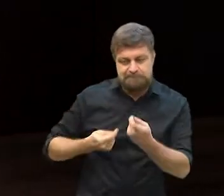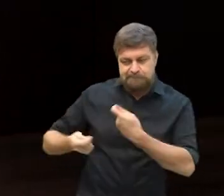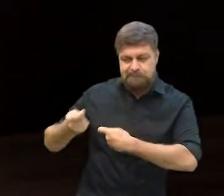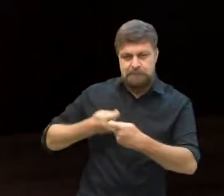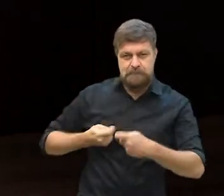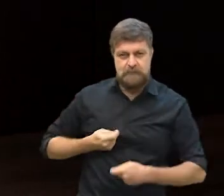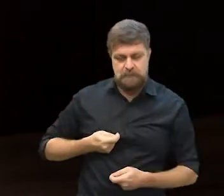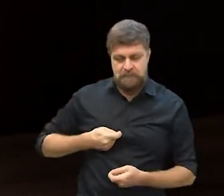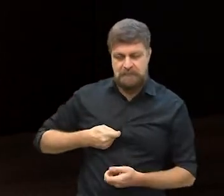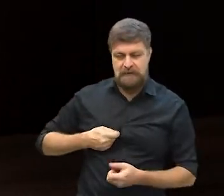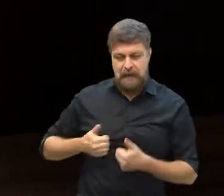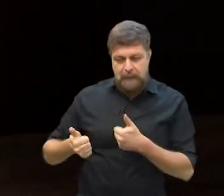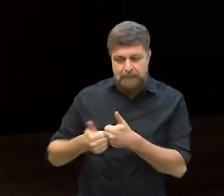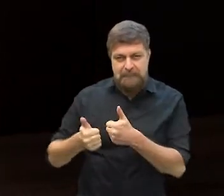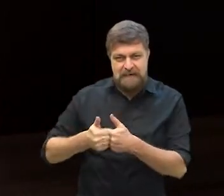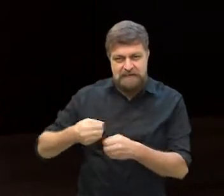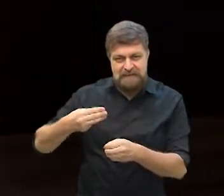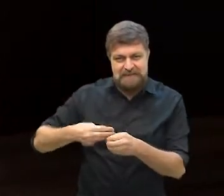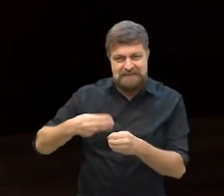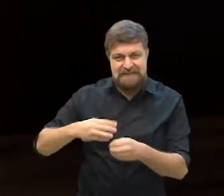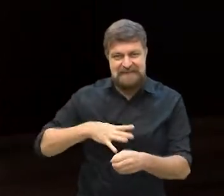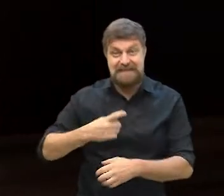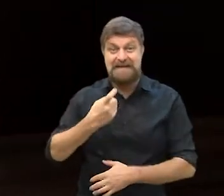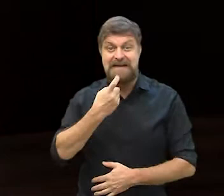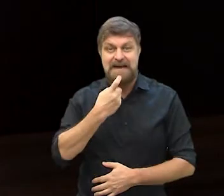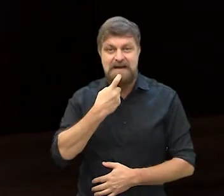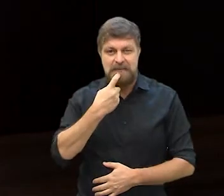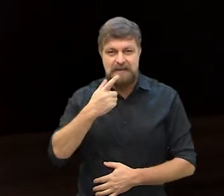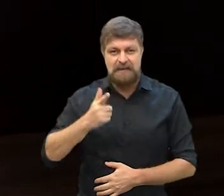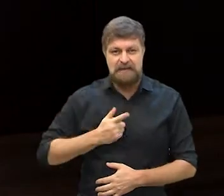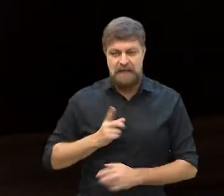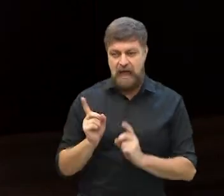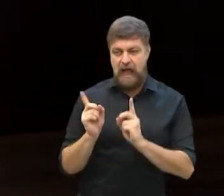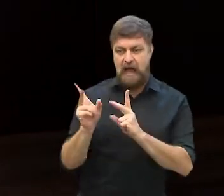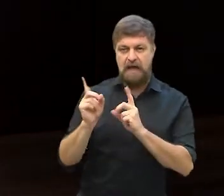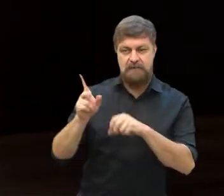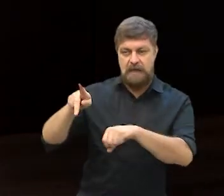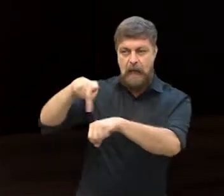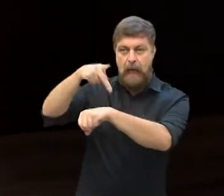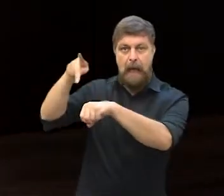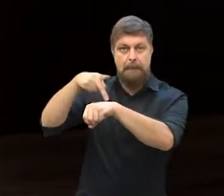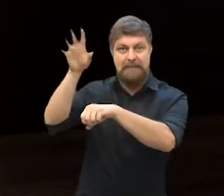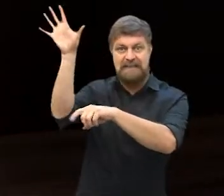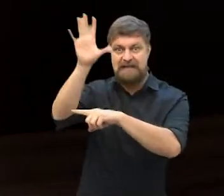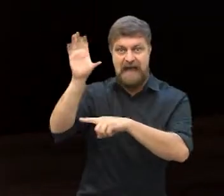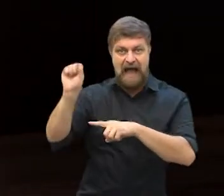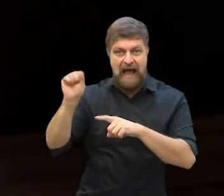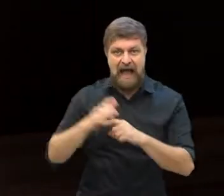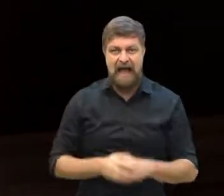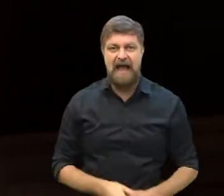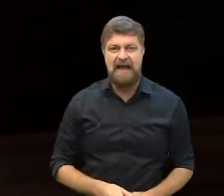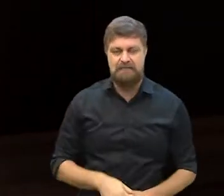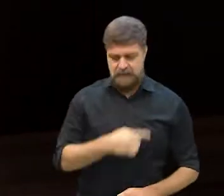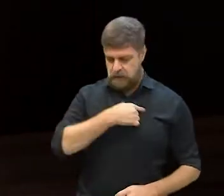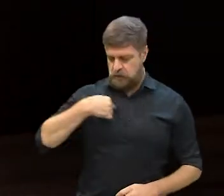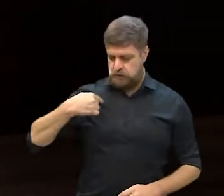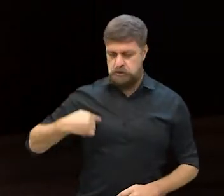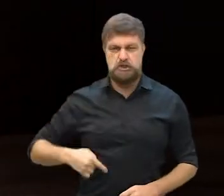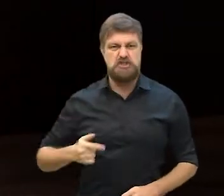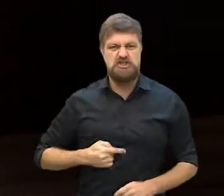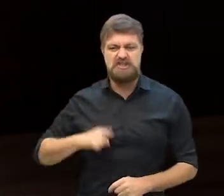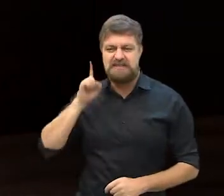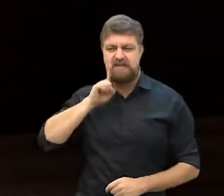que fica na região metropolitana de Campinas, que inclusive exporta para Angola, Canadá, China, Dubai,